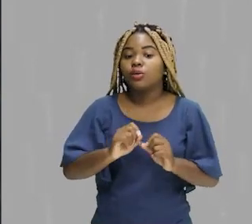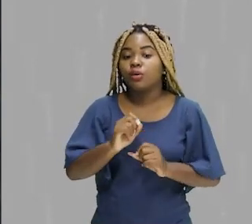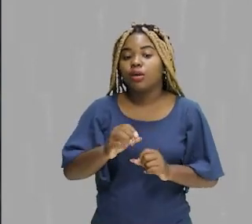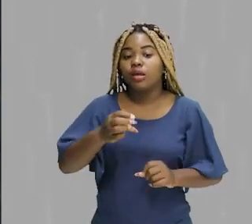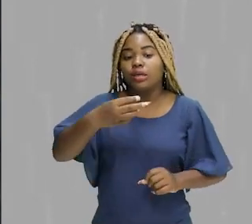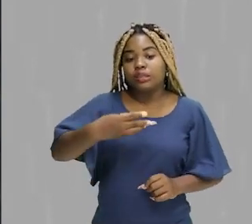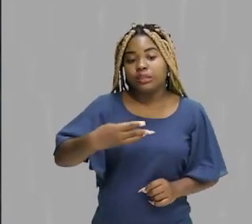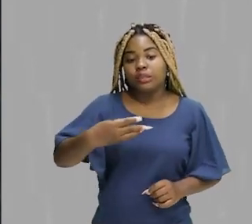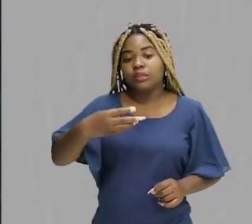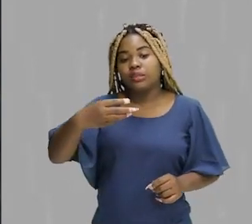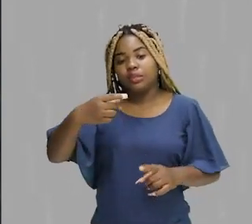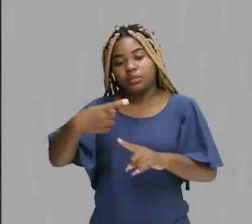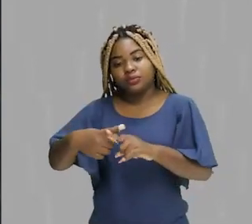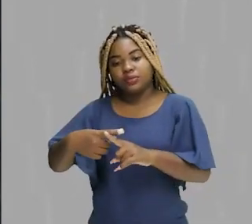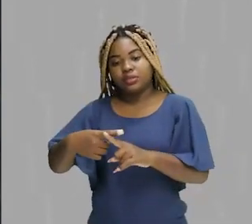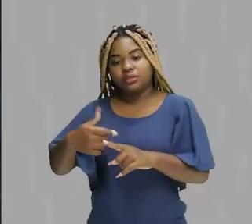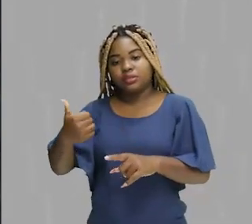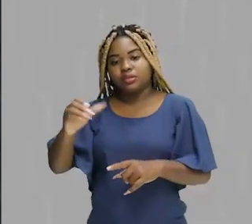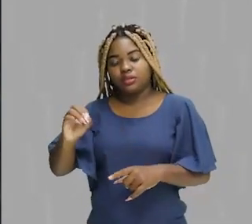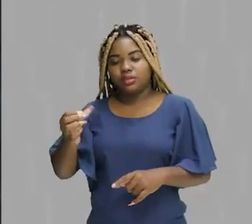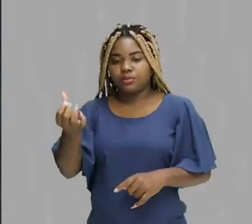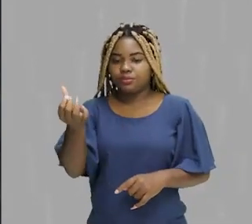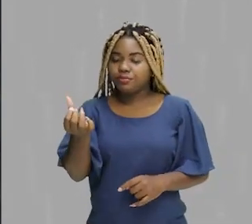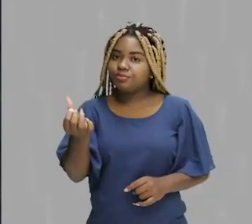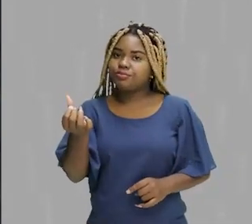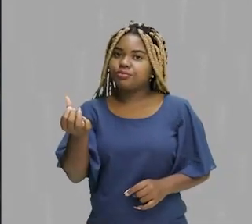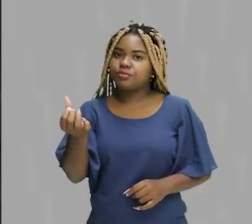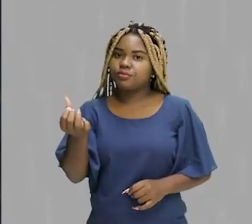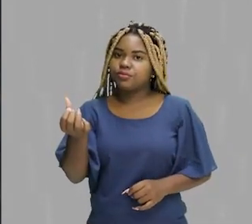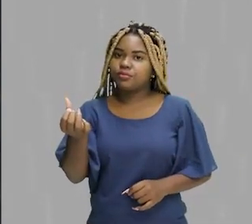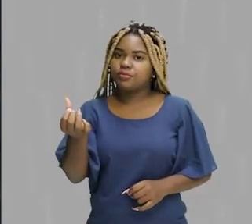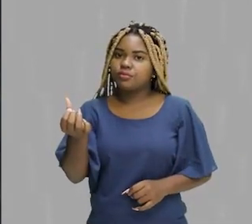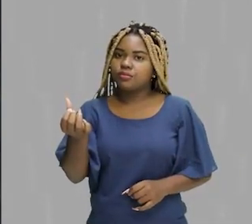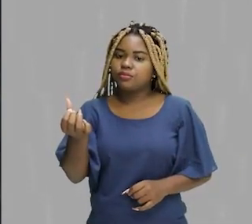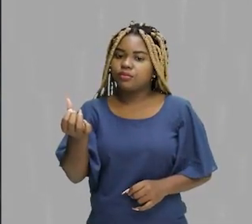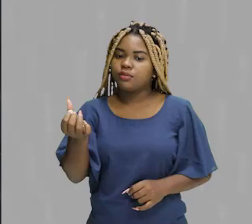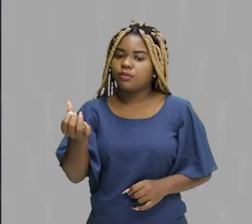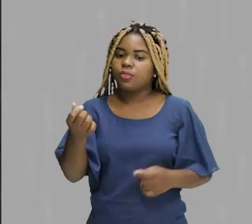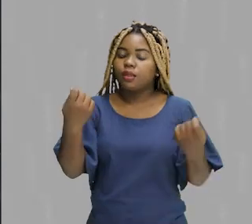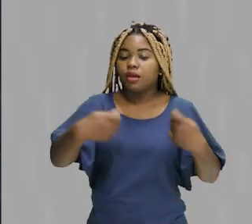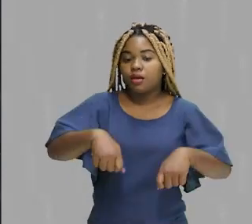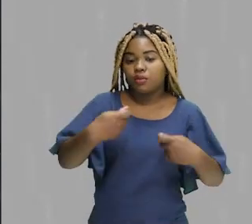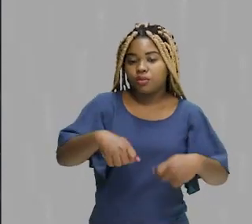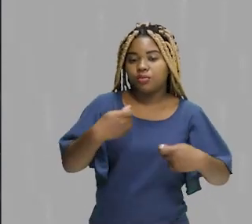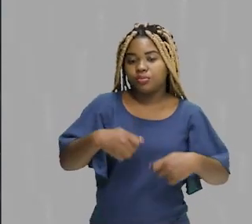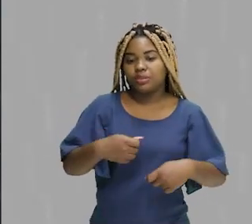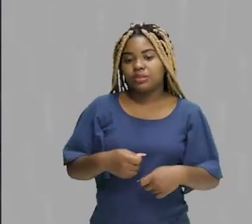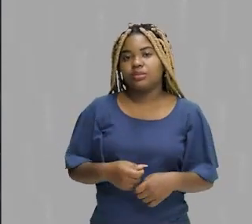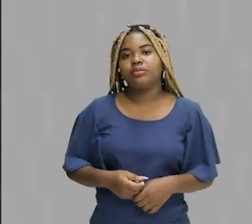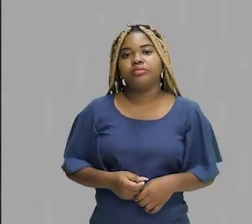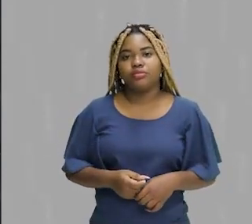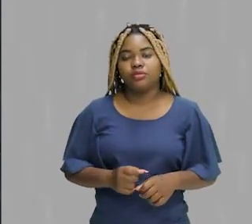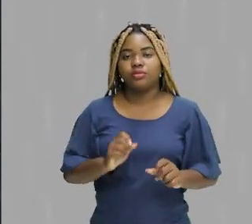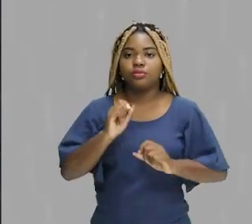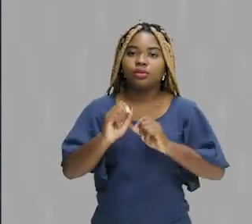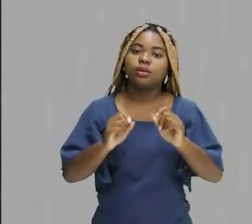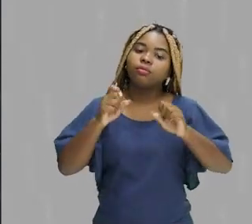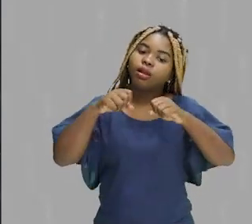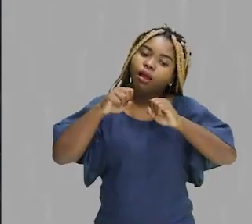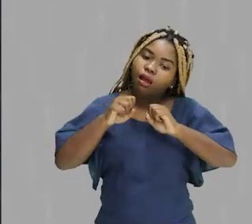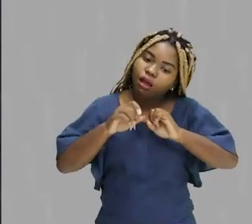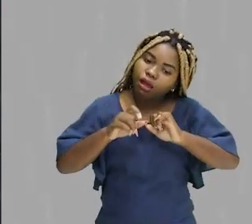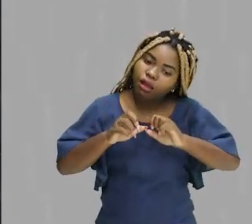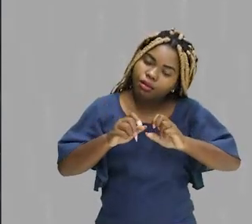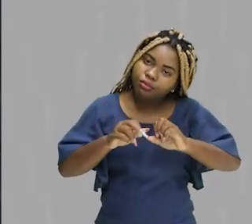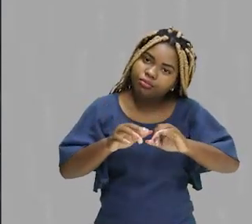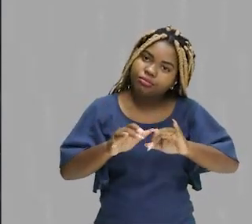10 elevado à sexta mol. Então, eu preciso dessa quantidade de mol de metano para liberar a energia, aquele